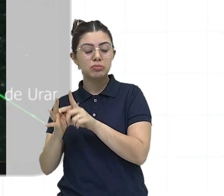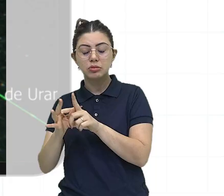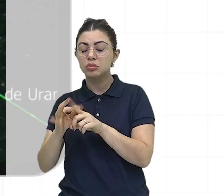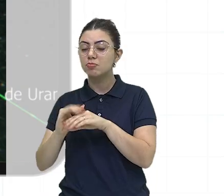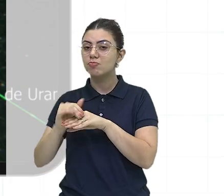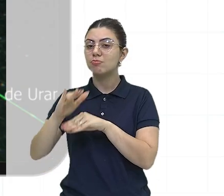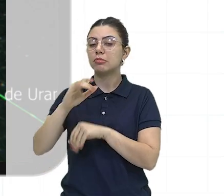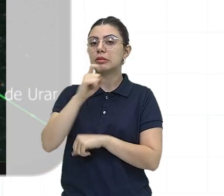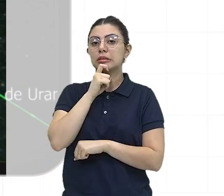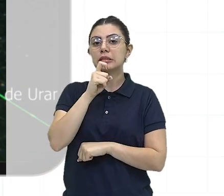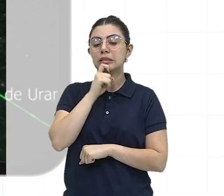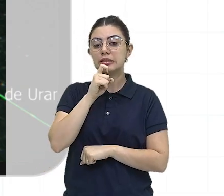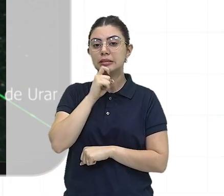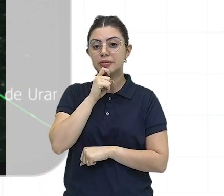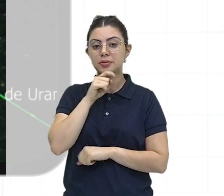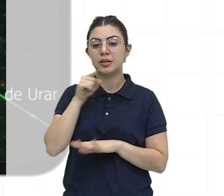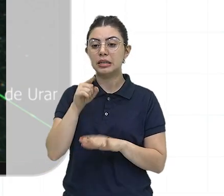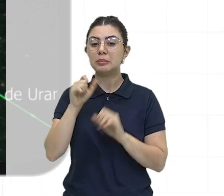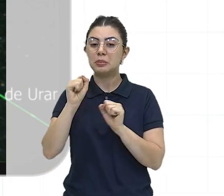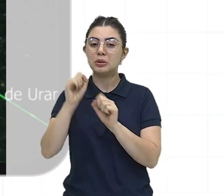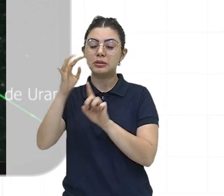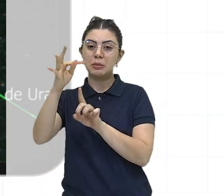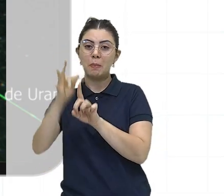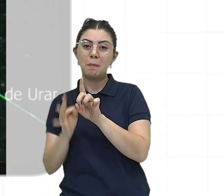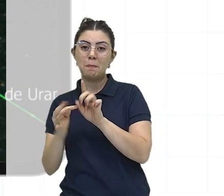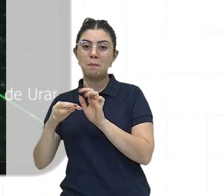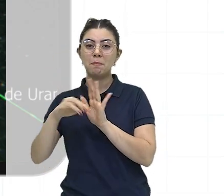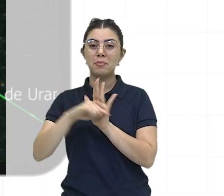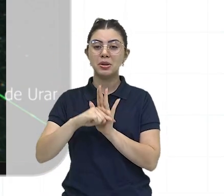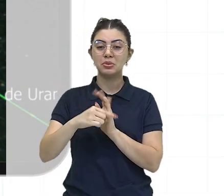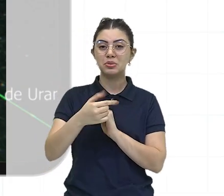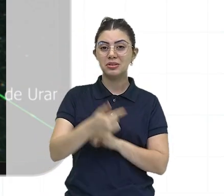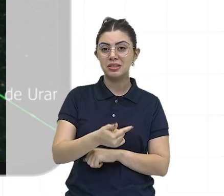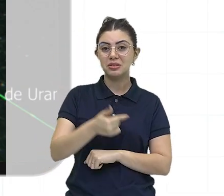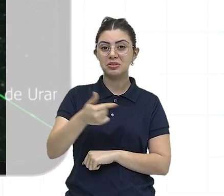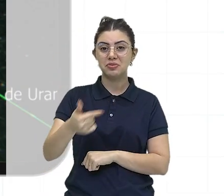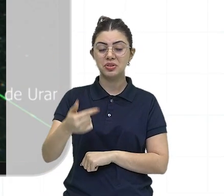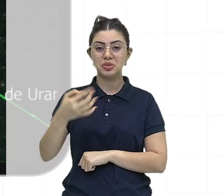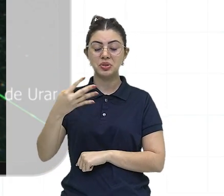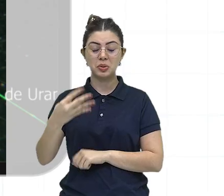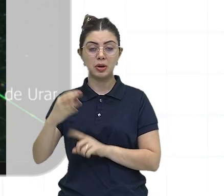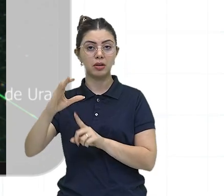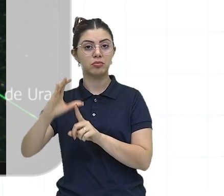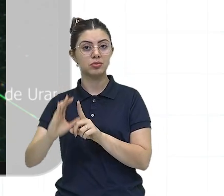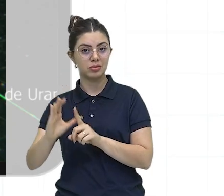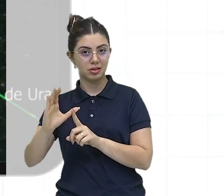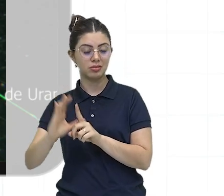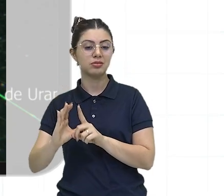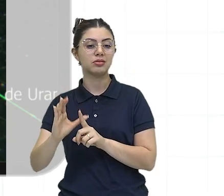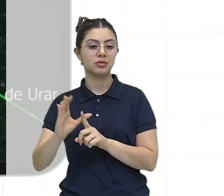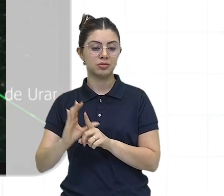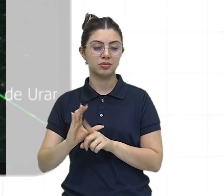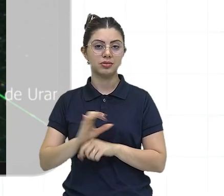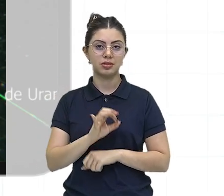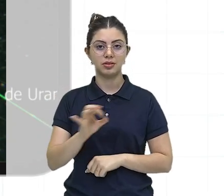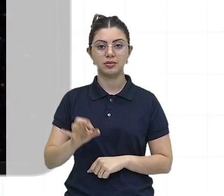frio e pode chegar a menos 224 graus Celsius. Isso é conhecido por